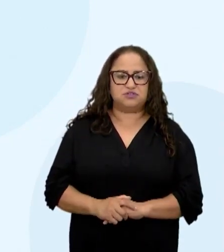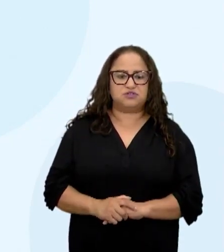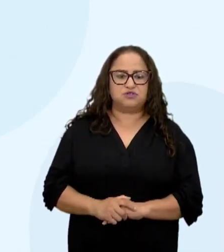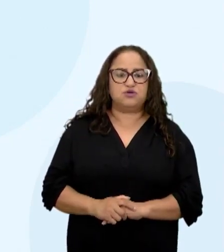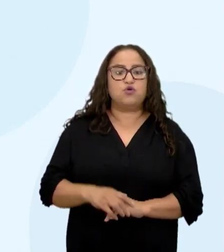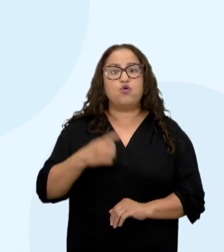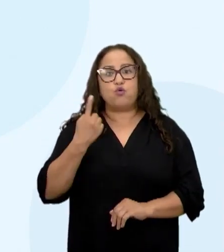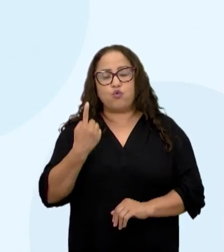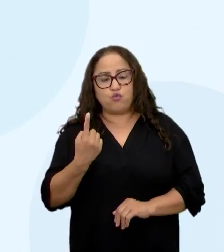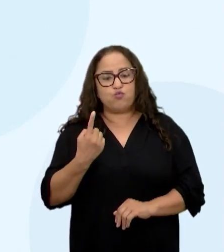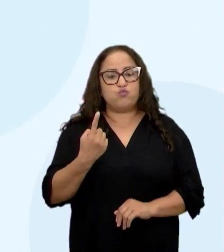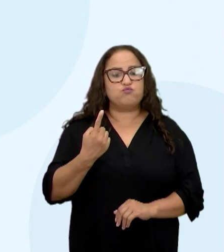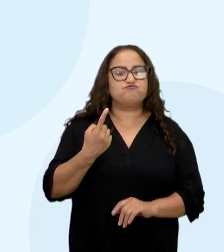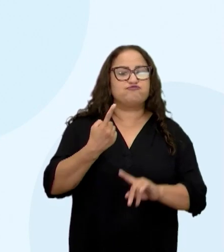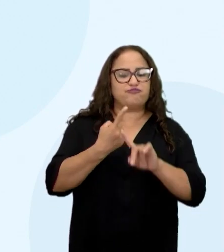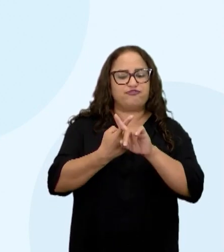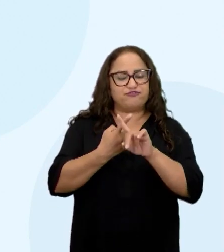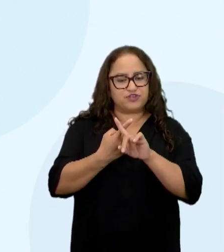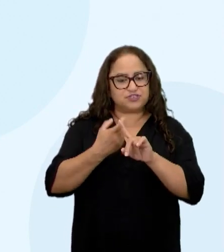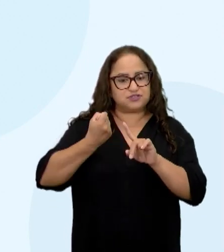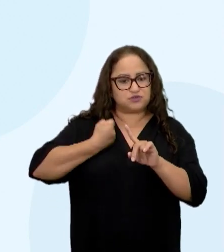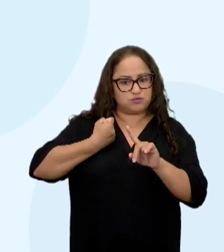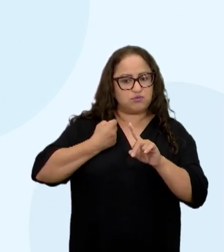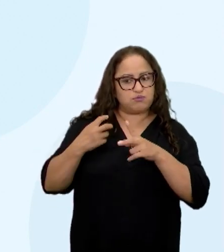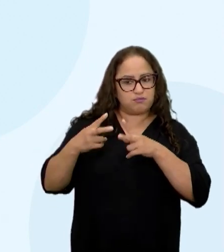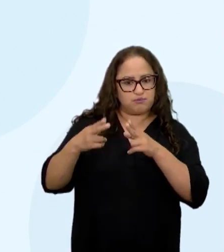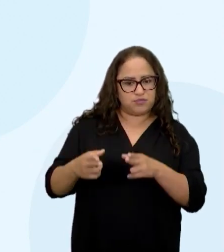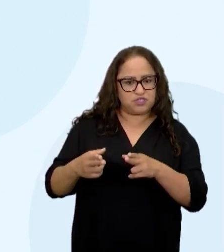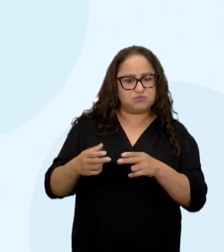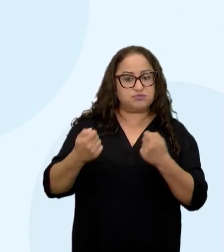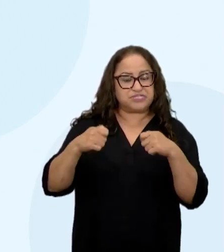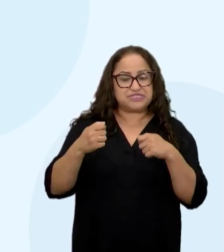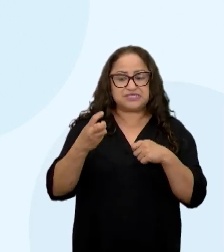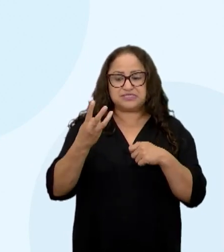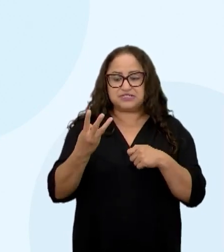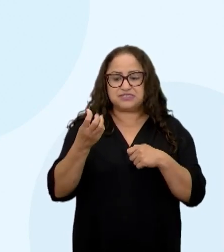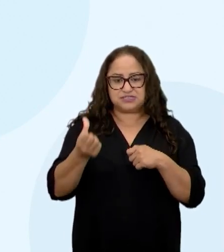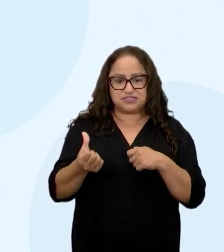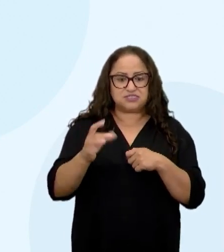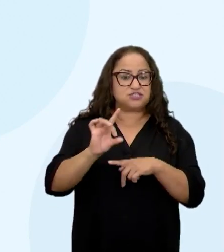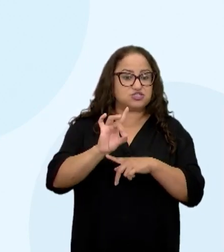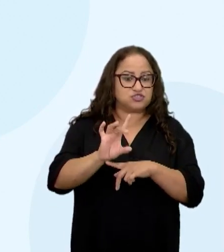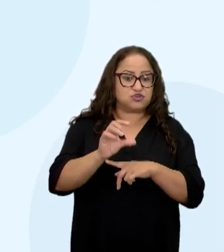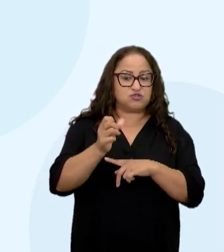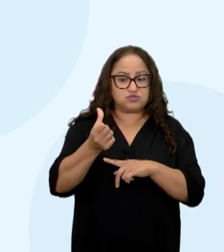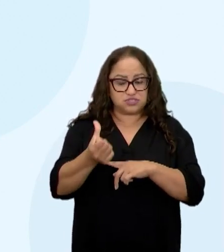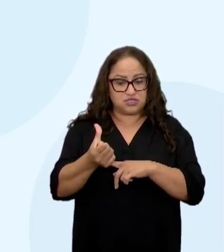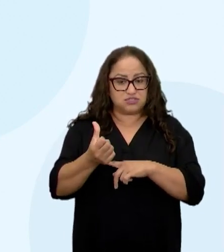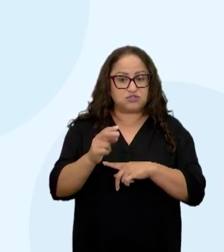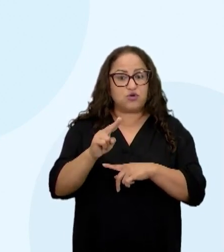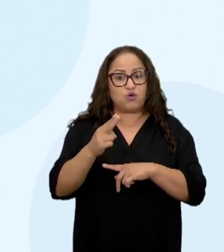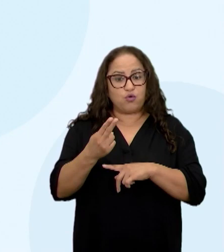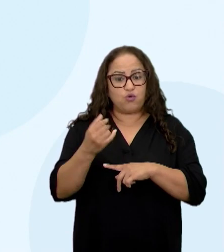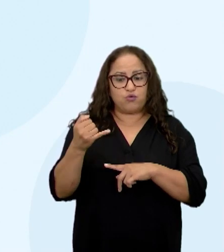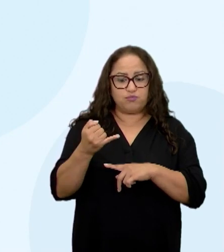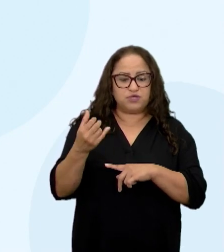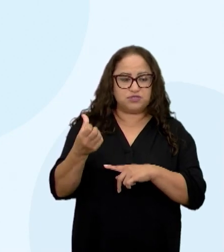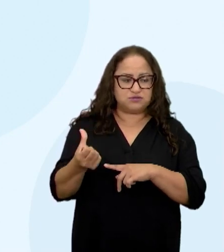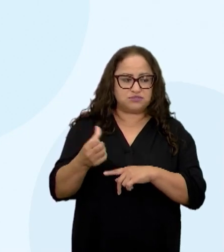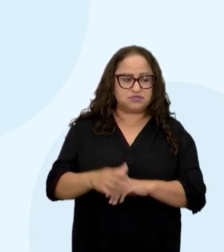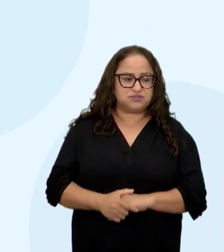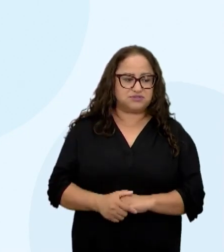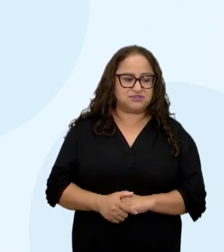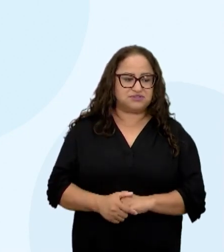número vezes ele mesmo tem que dar 36 este número só pode ser o 6 ou menos seis é o que a gente